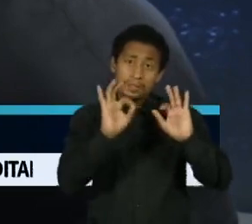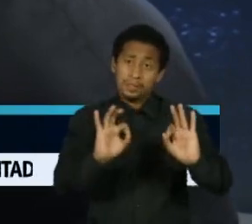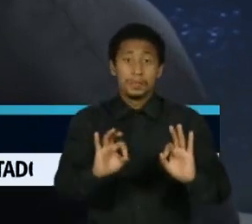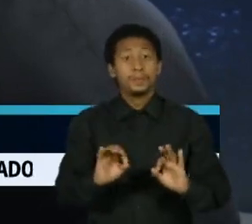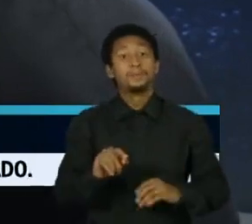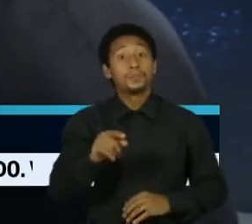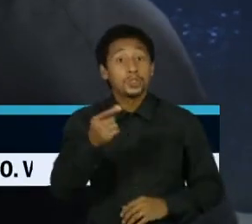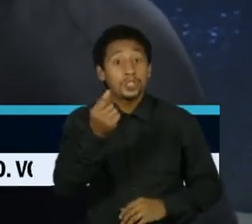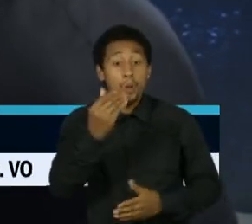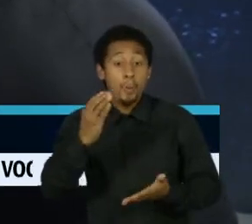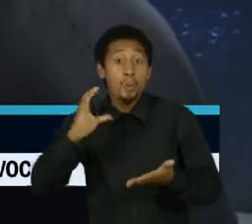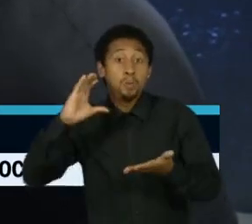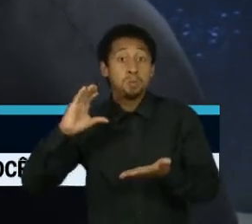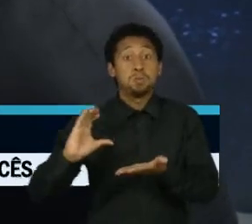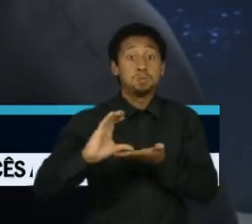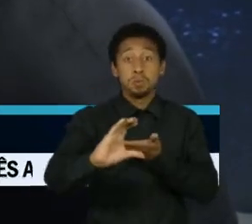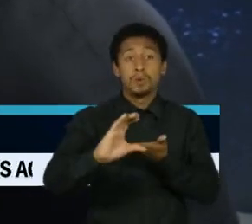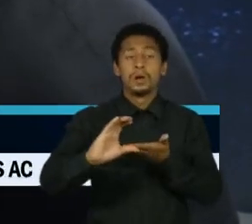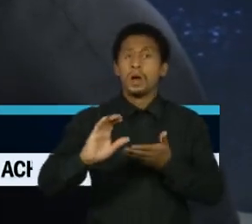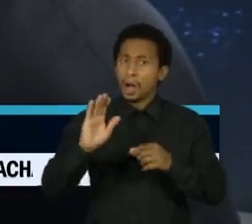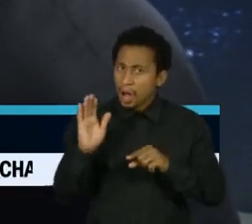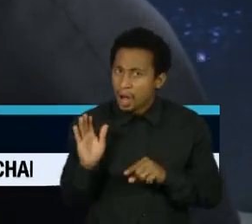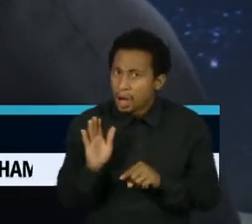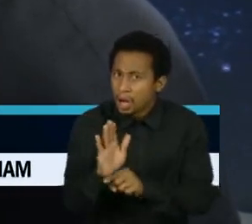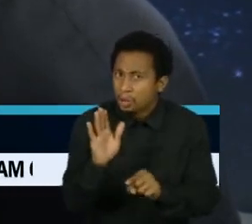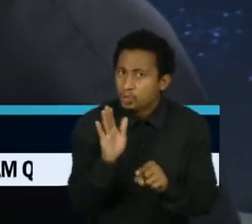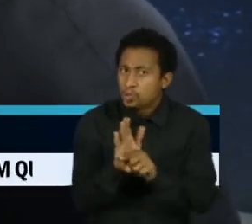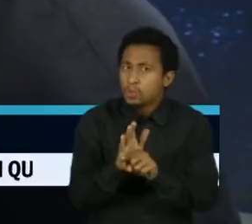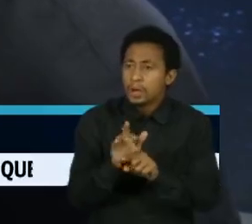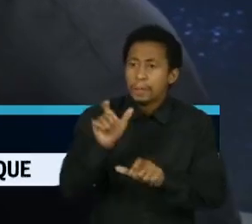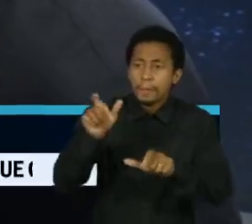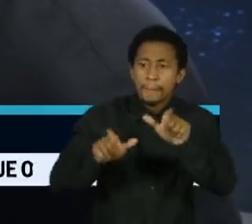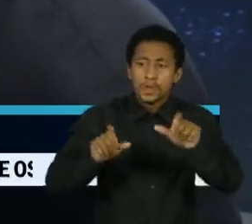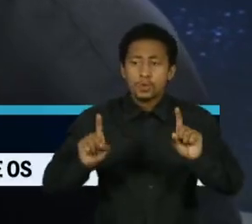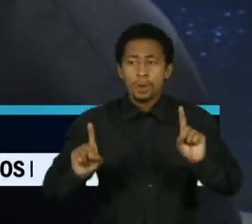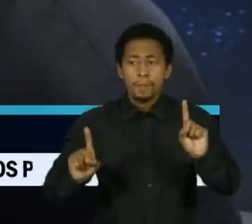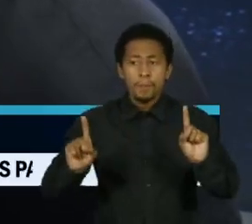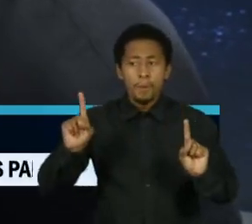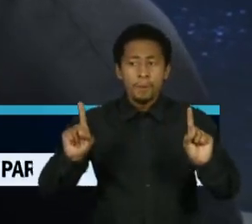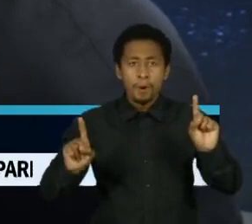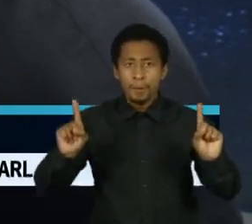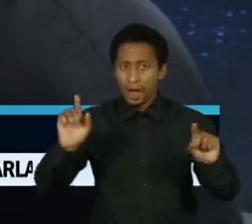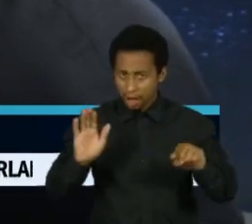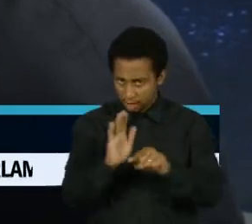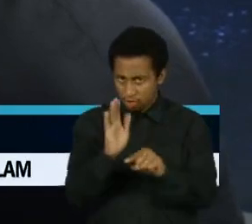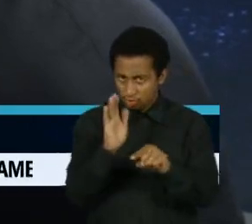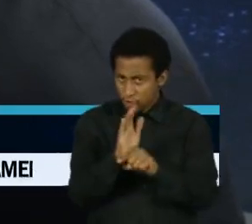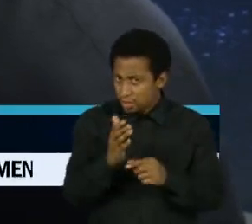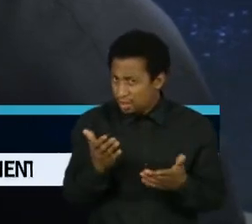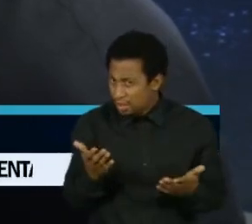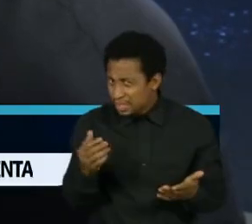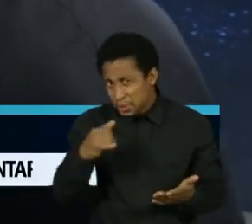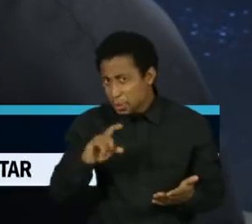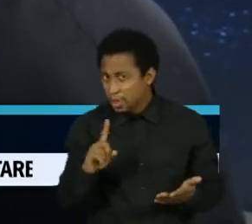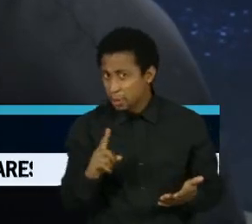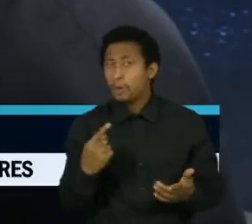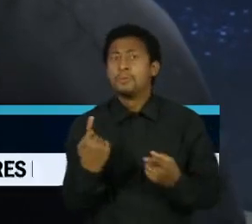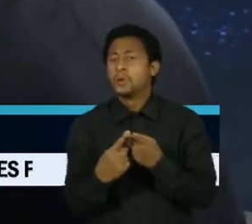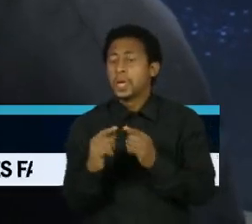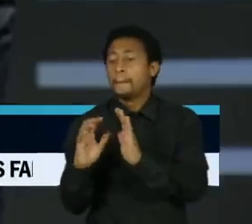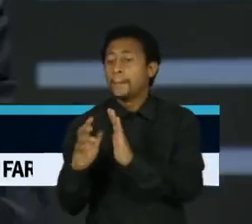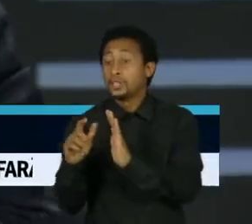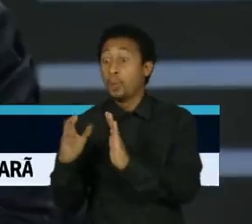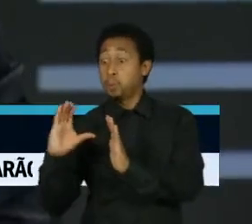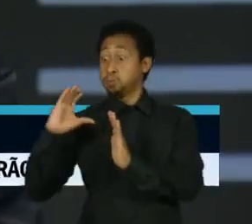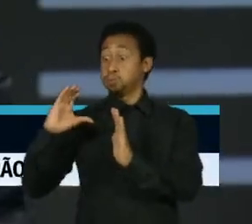ajuda a trazer competitividade as eleições que a gente sabe que a fatia da pizza aí fica diferente para partidos né e para ir para